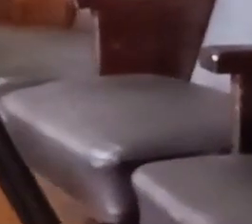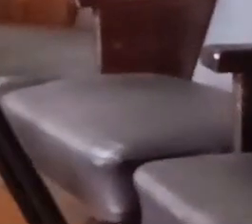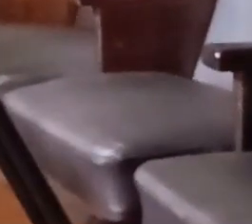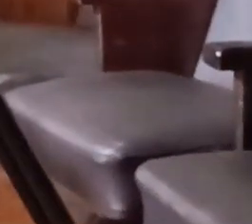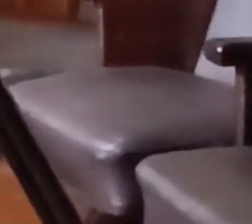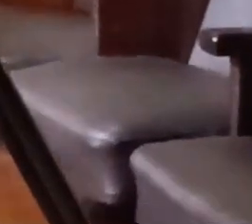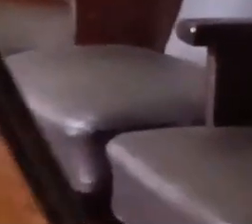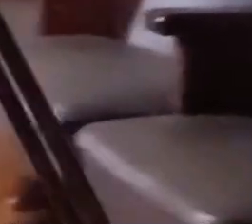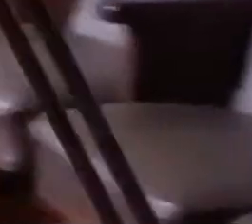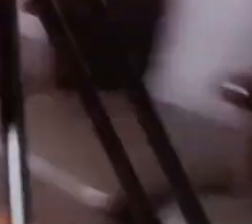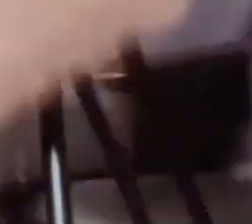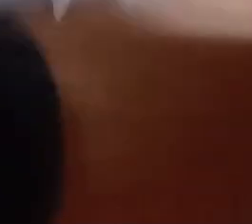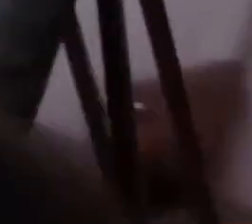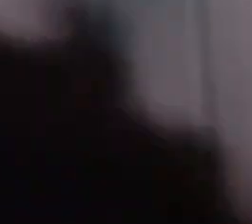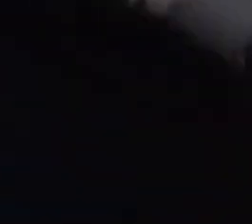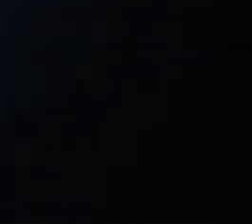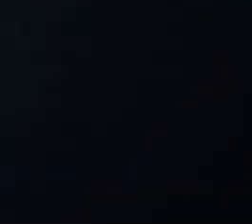Corta.